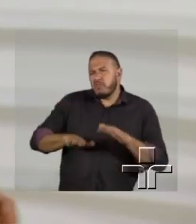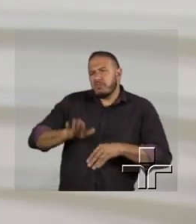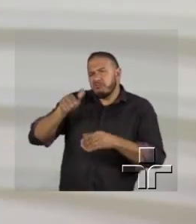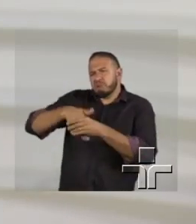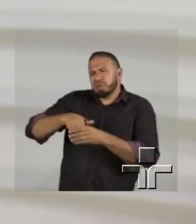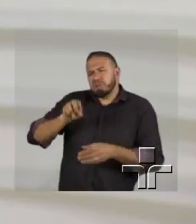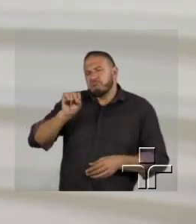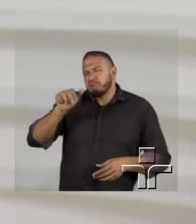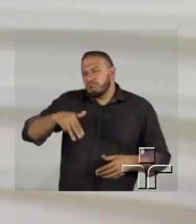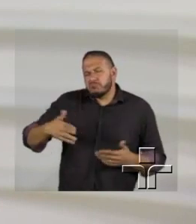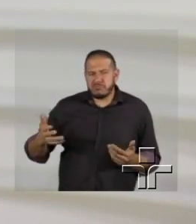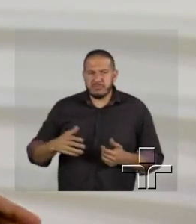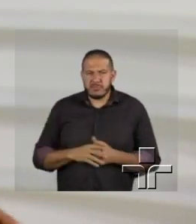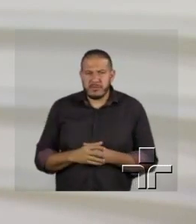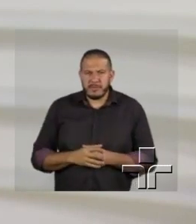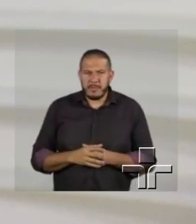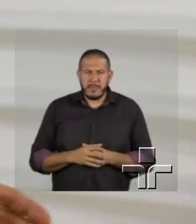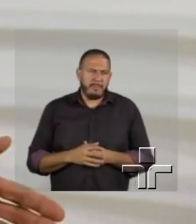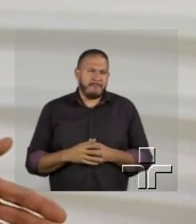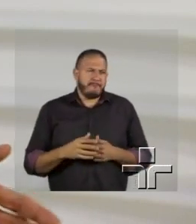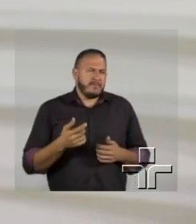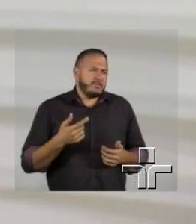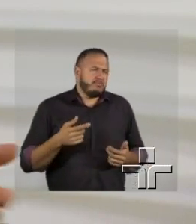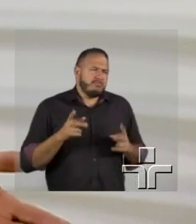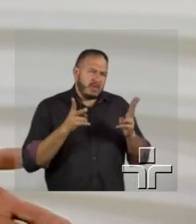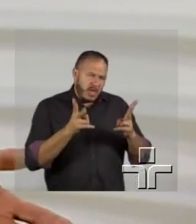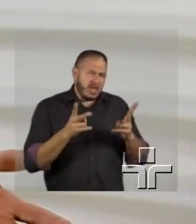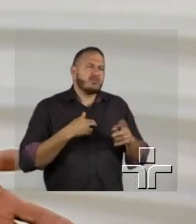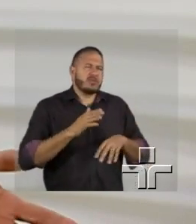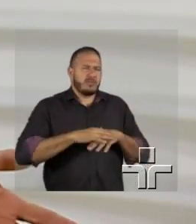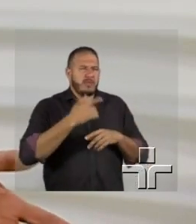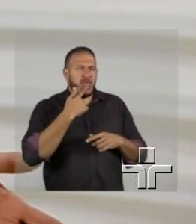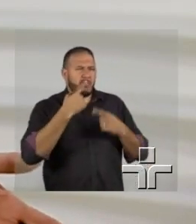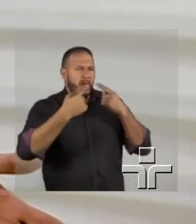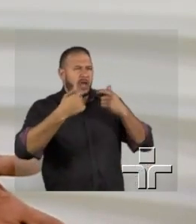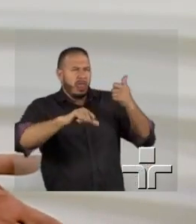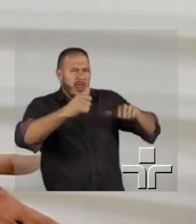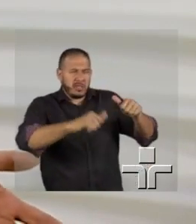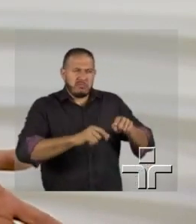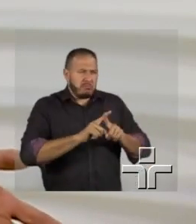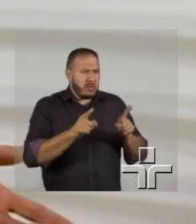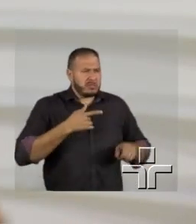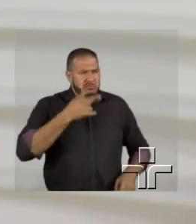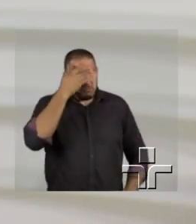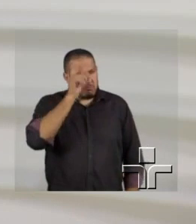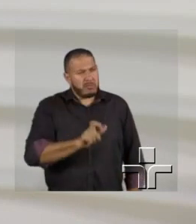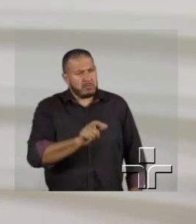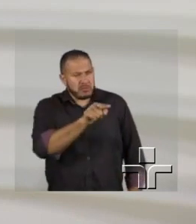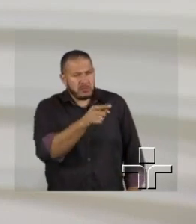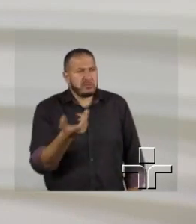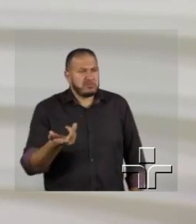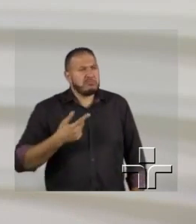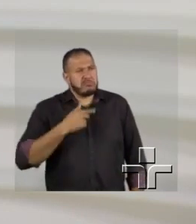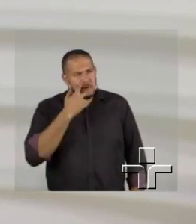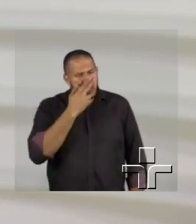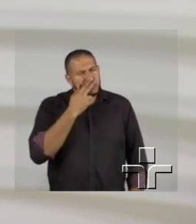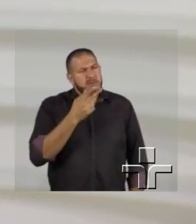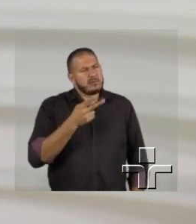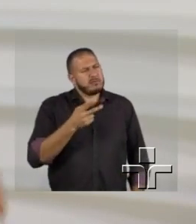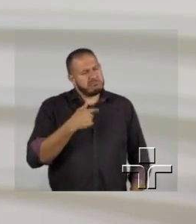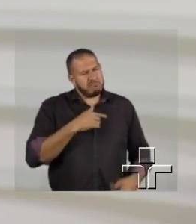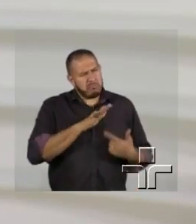há 10 anos atrás, talvez, 15 anos atrás, eu nem sabia quem era o ministro do STF. Eu passei a minha vida toda sem